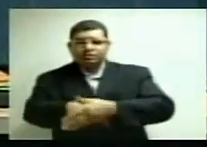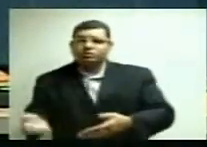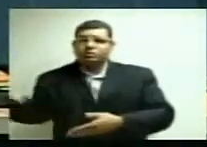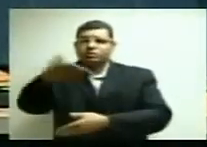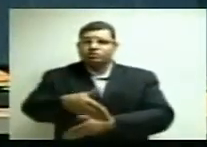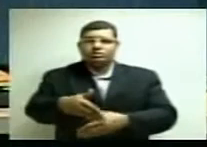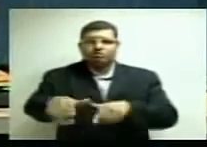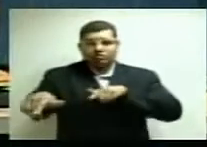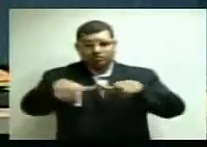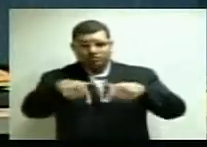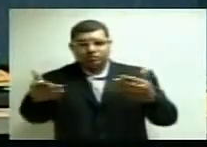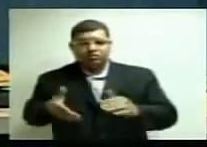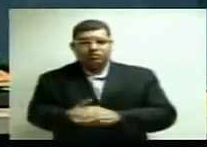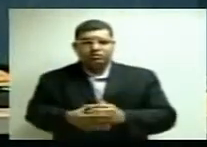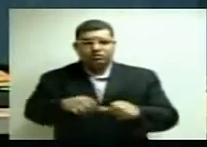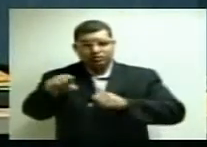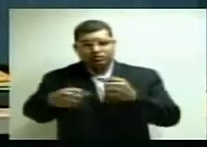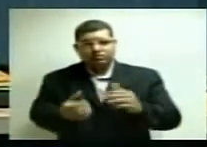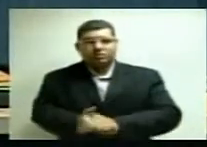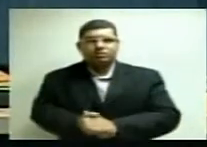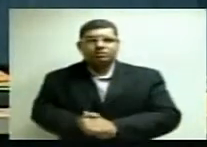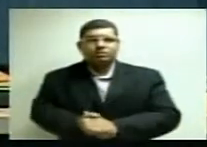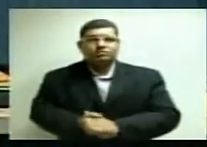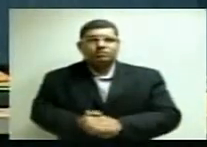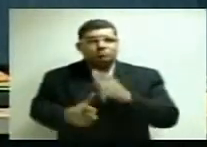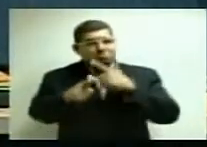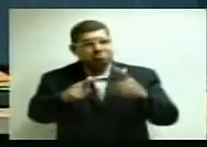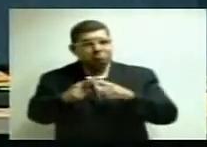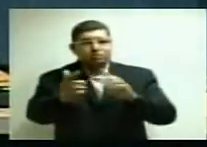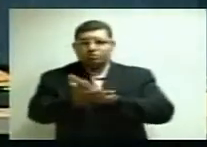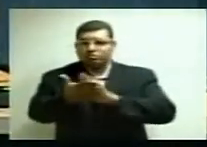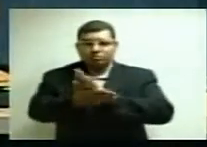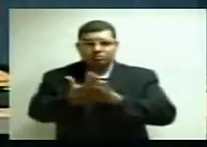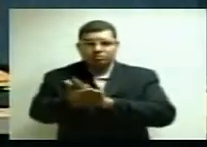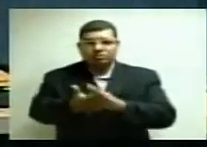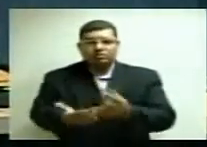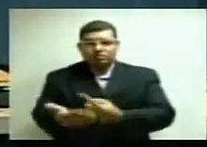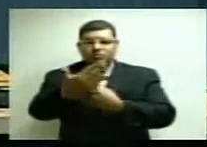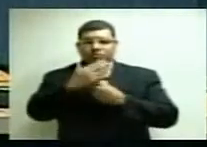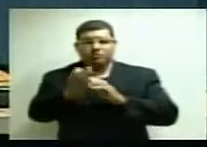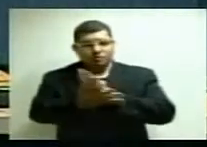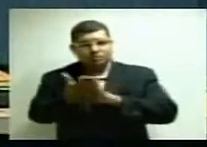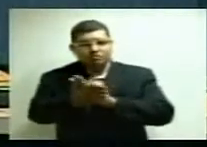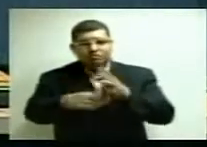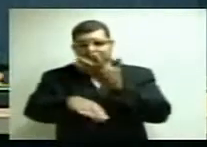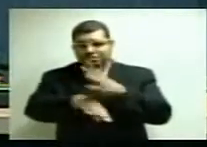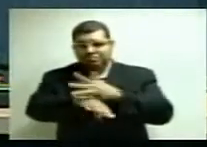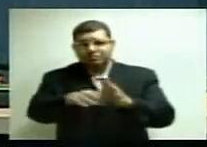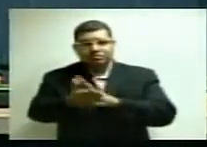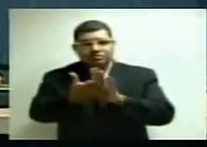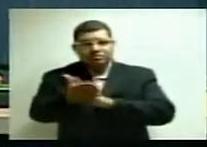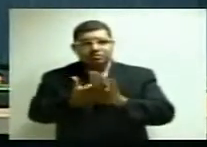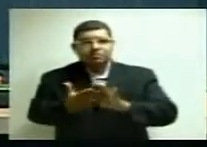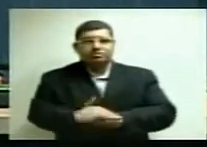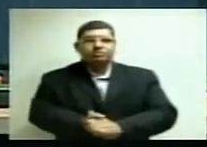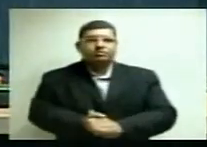voltando para o seu destino de bicicleta, sem nenhuma segurança, sem nenhuma proteção, sem nenhum estímulo do